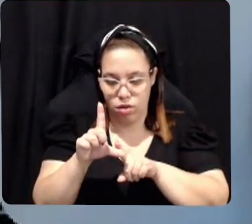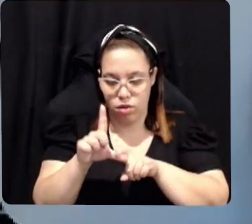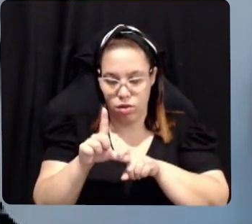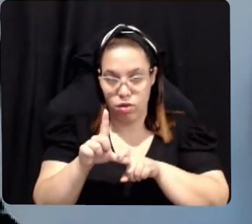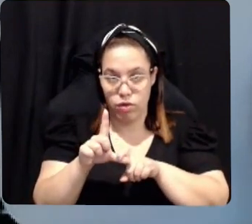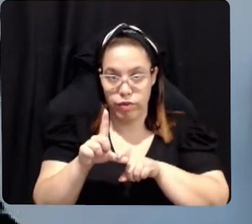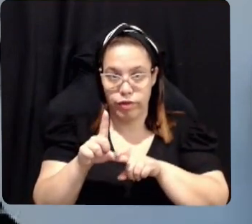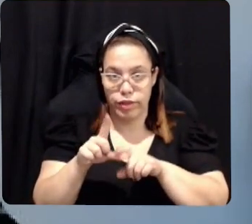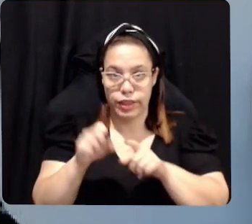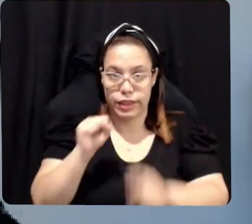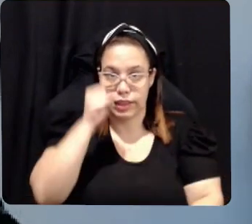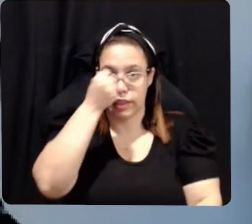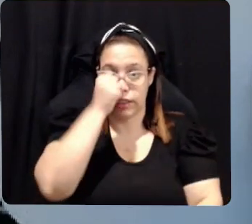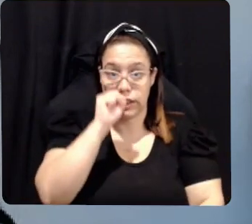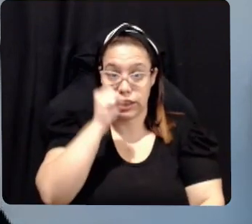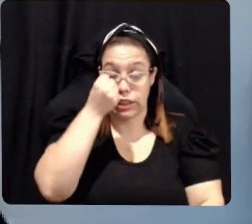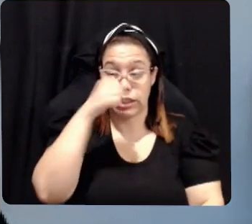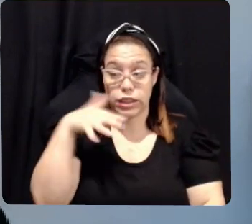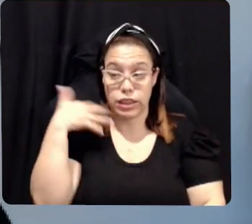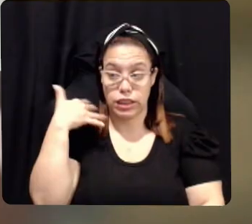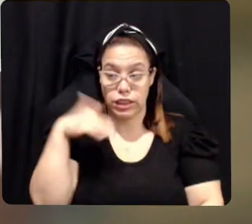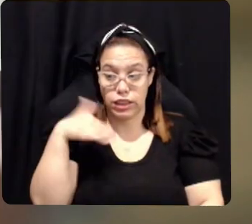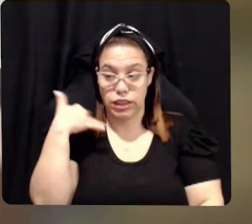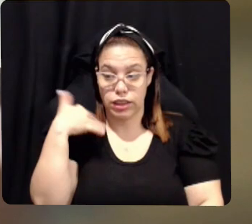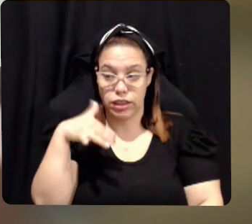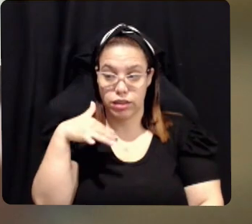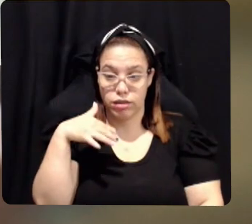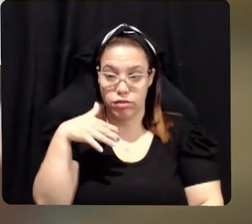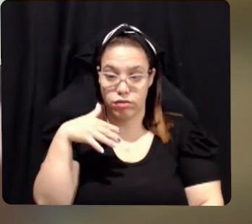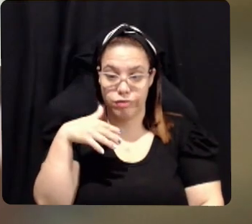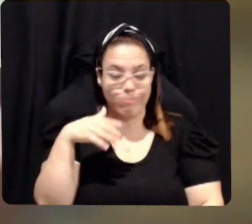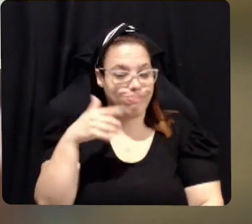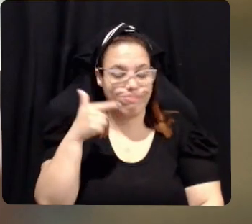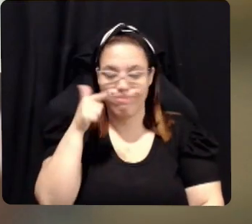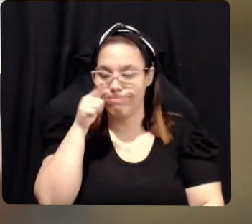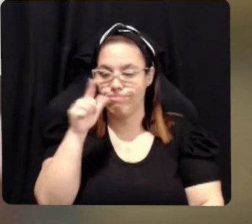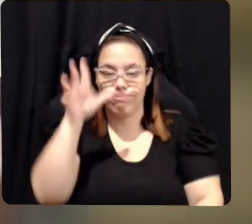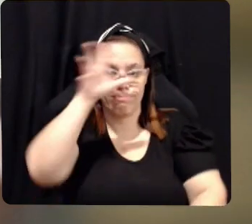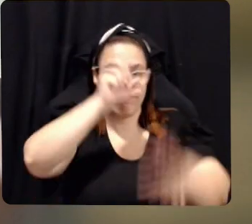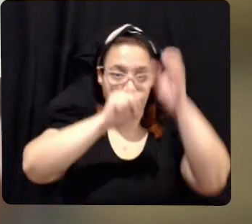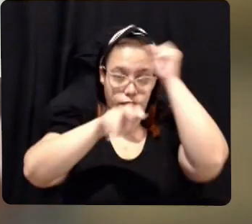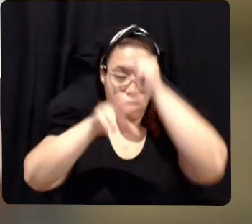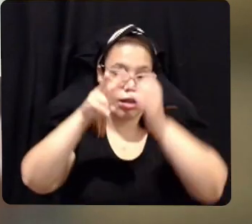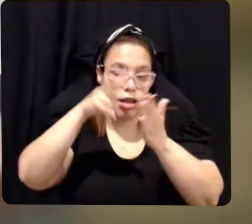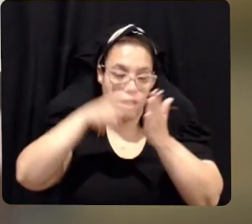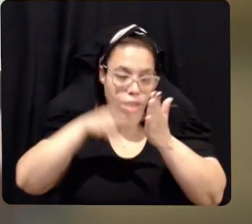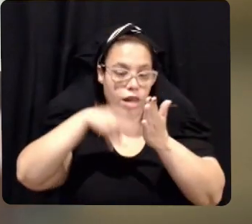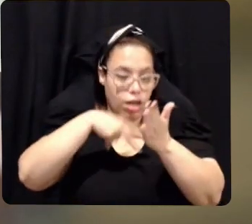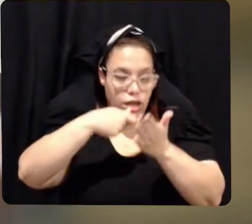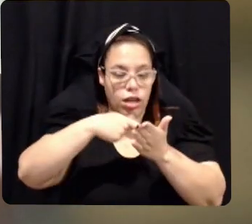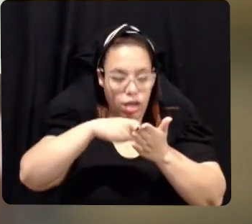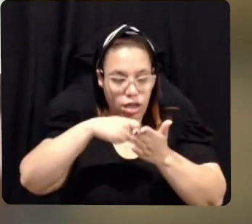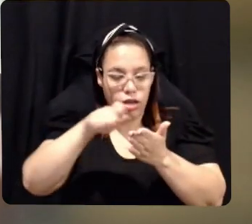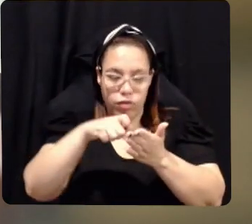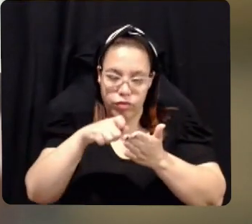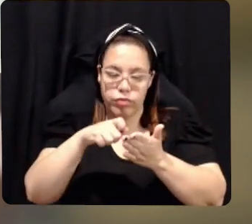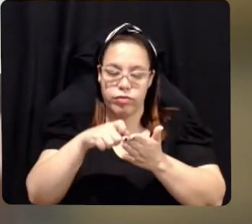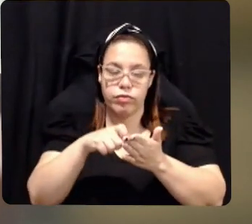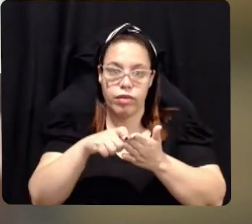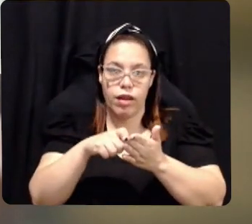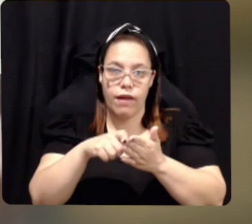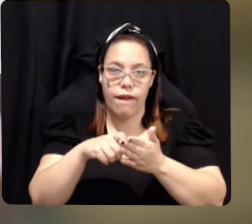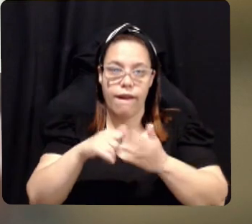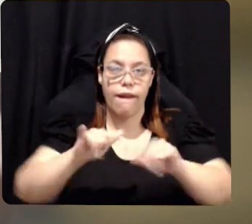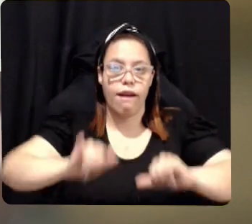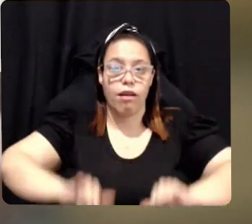letras, omissão, até quadros mais importantes, em que realmente a criança não consegue aprender a ler e escrever.